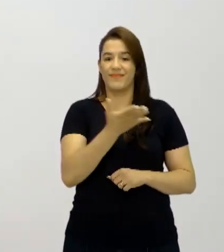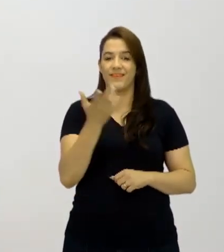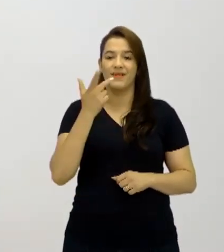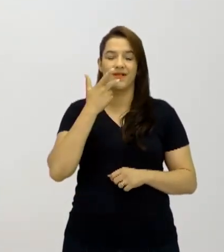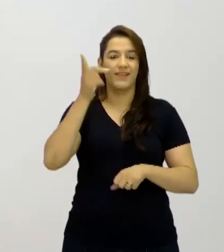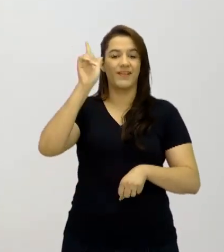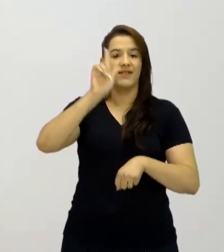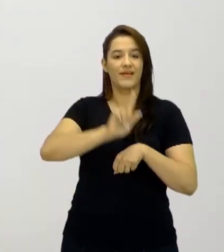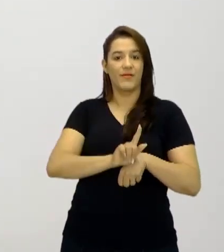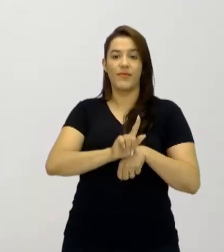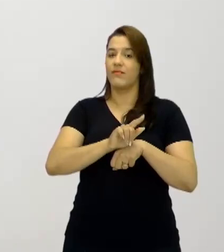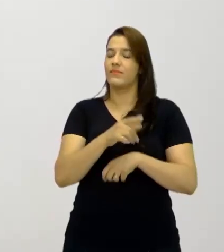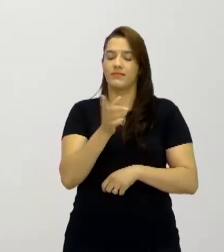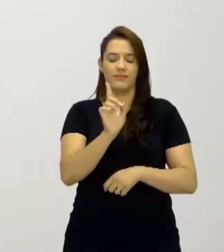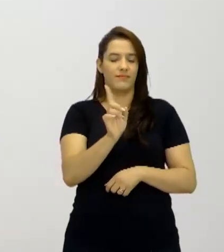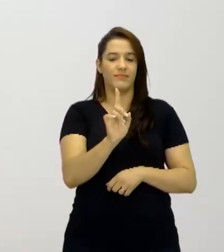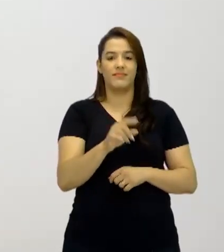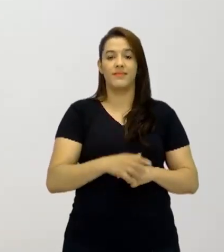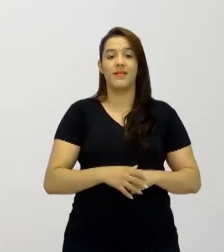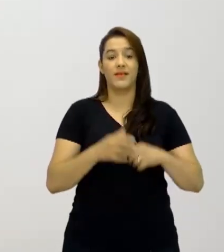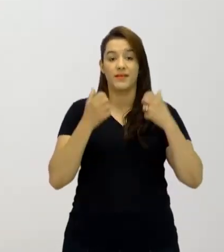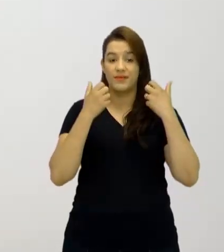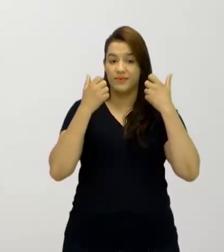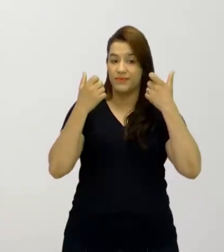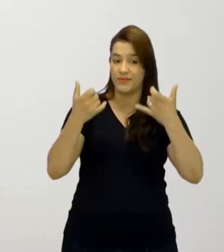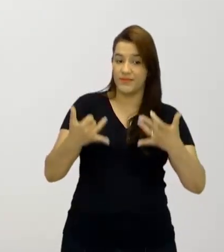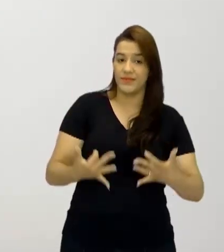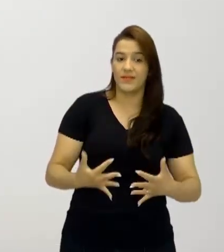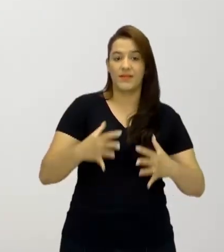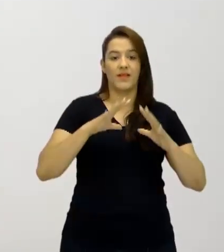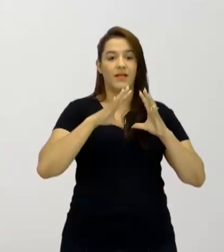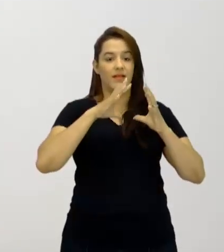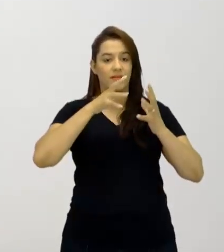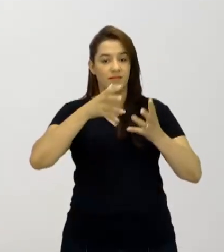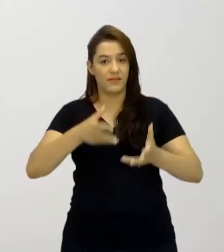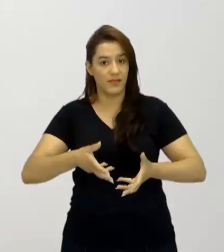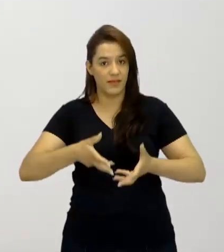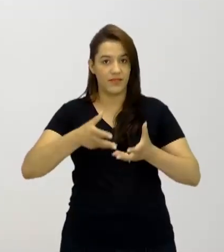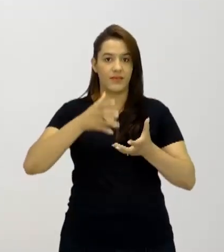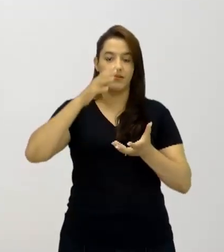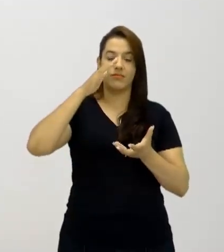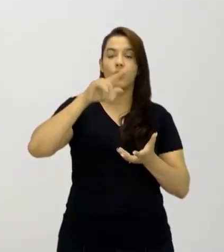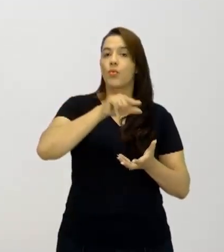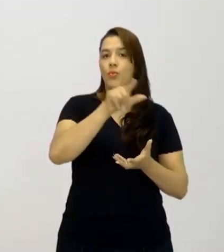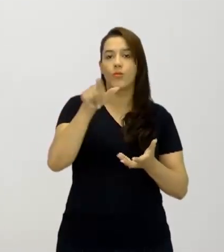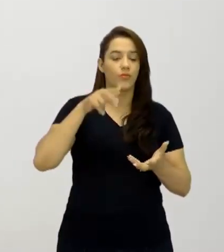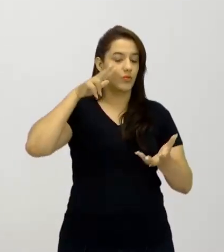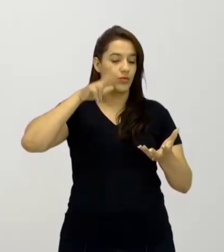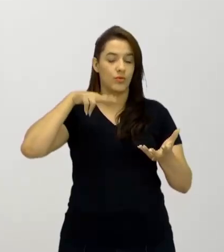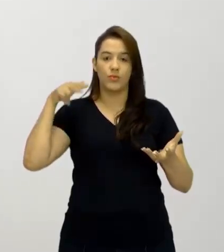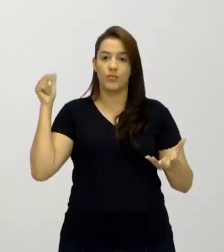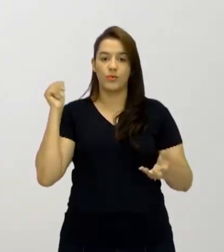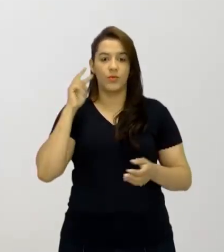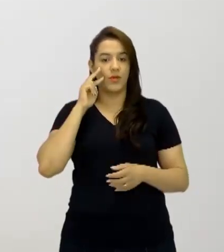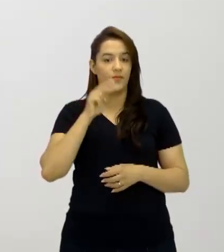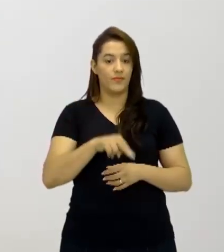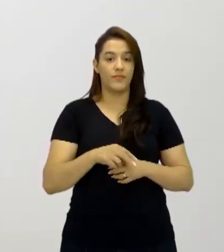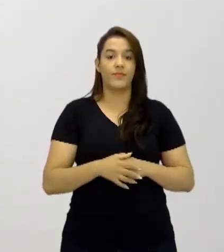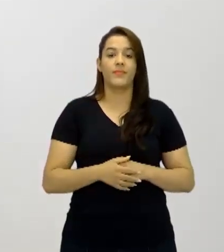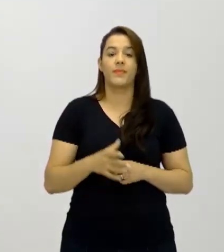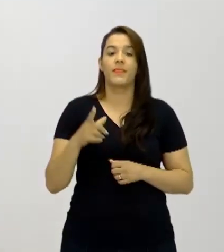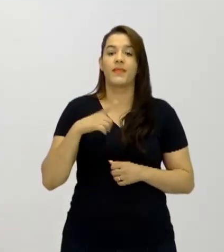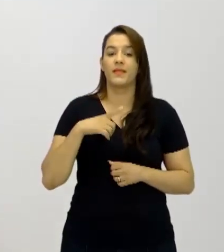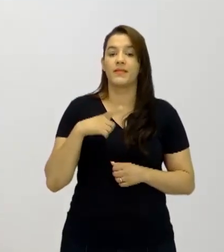Poxa, mas eu expliquei que essa aula é a Terra como você nunca viu. Aqui no estúdio a gente tem uma pessoa que